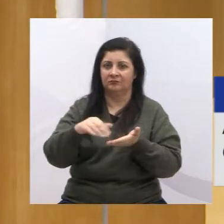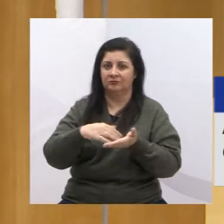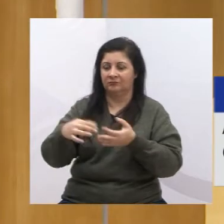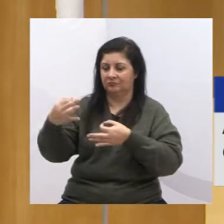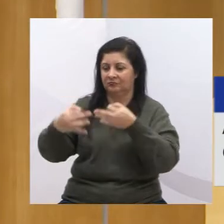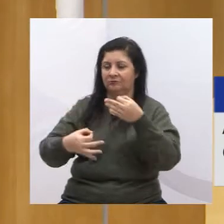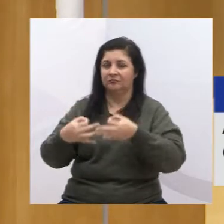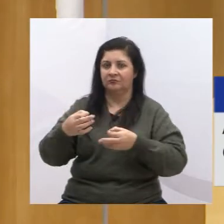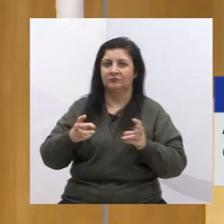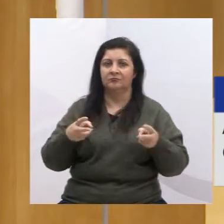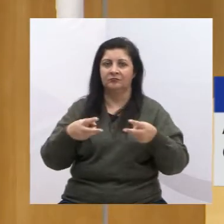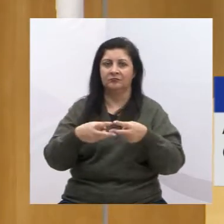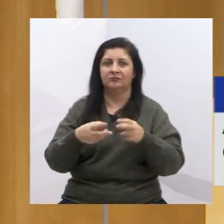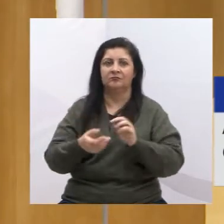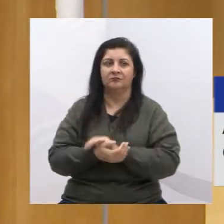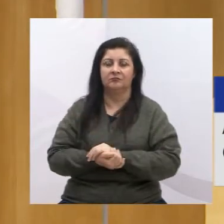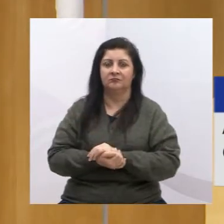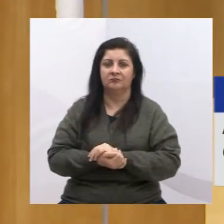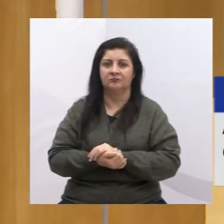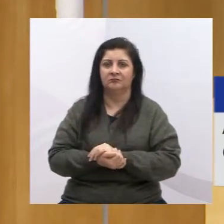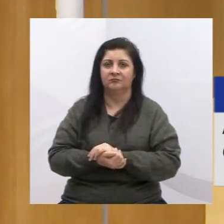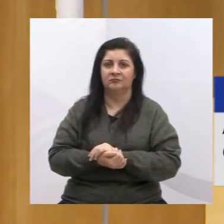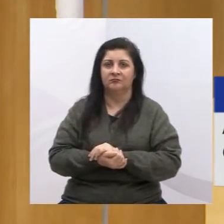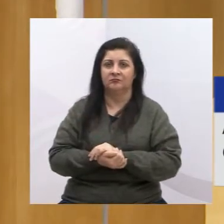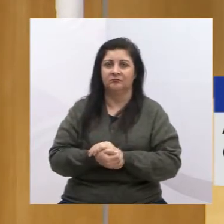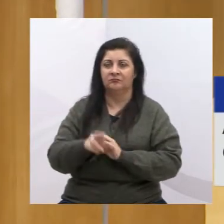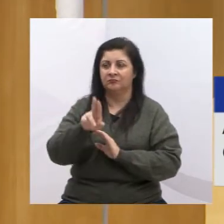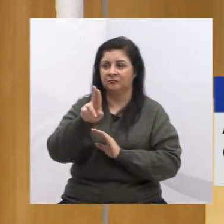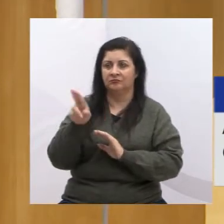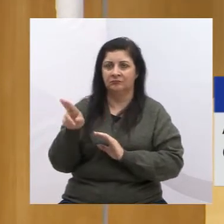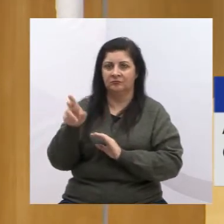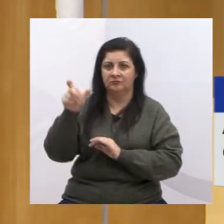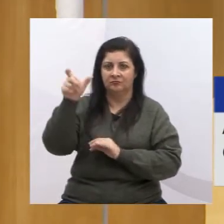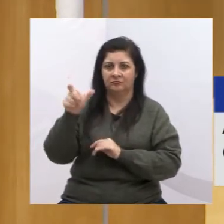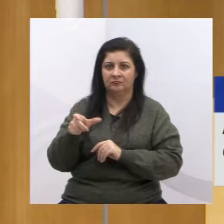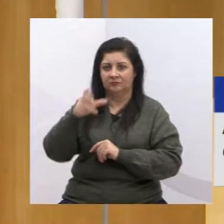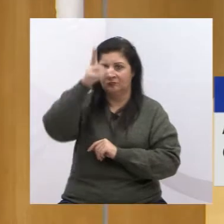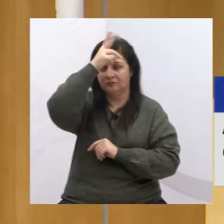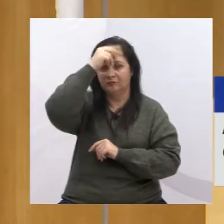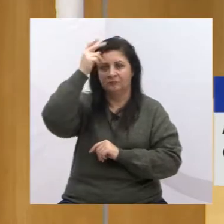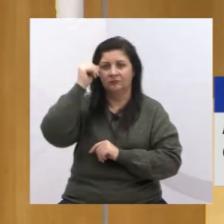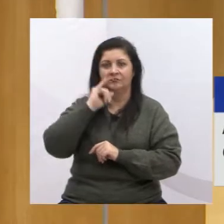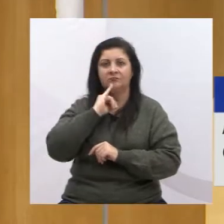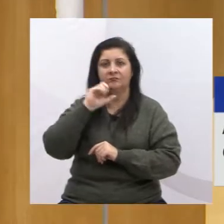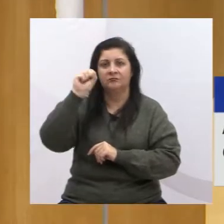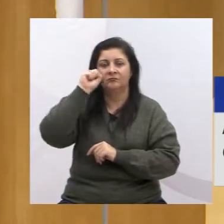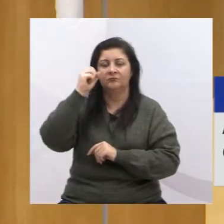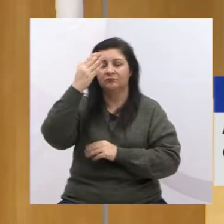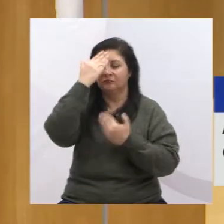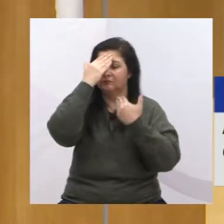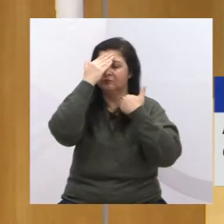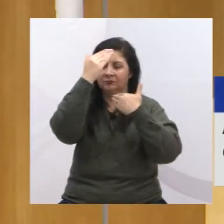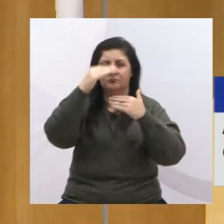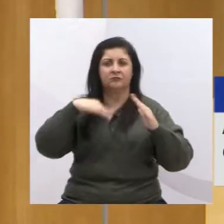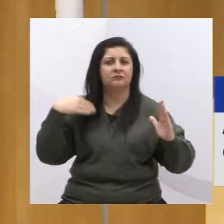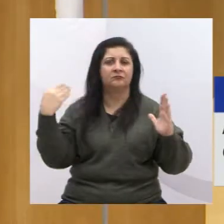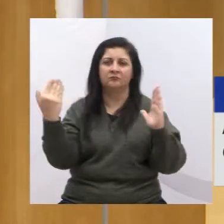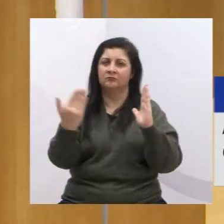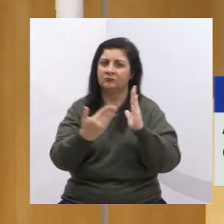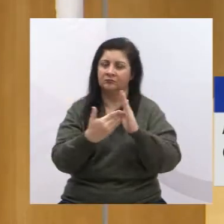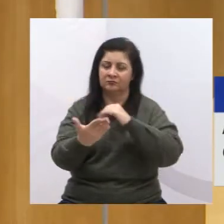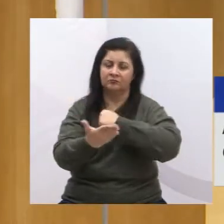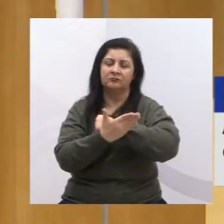dessa casa. E, em nome do prefeito Isaías Santana, agradeço todos pela parceria na elaboração